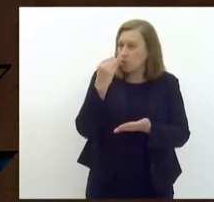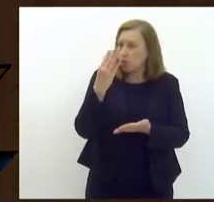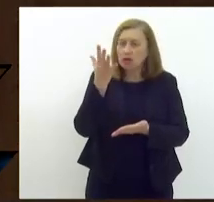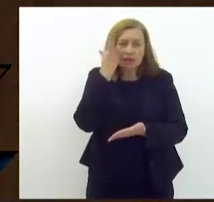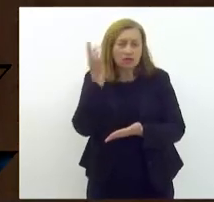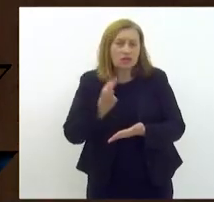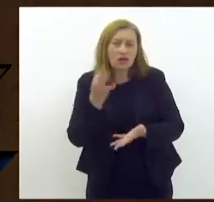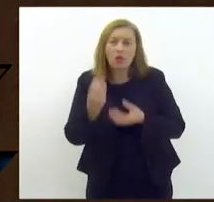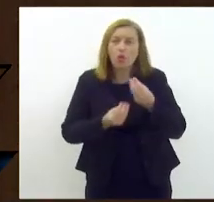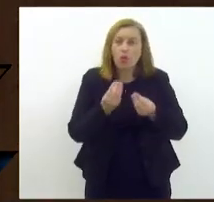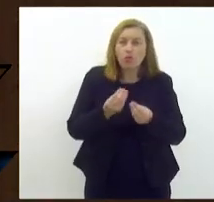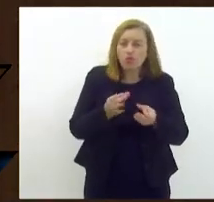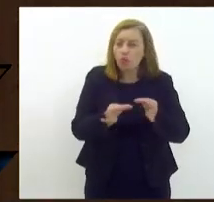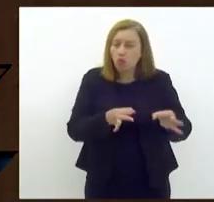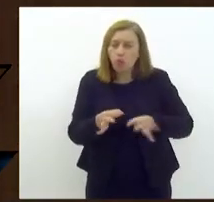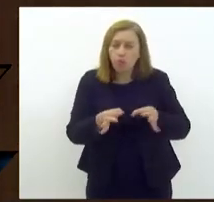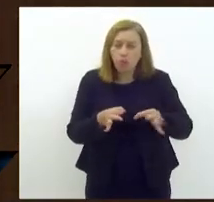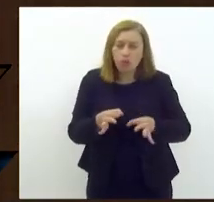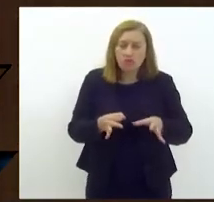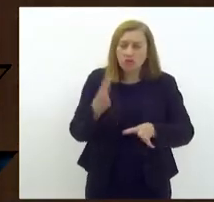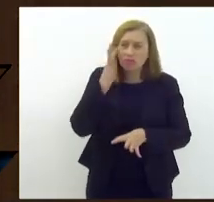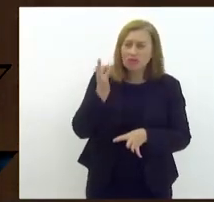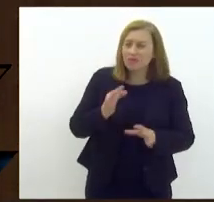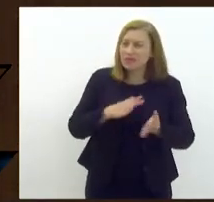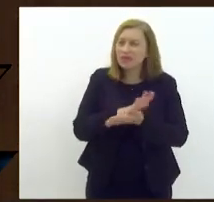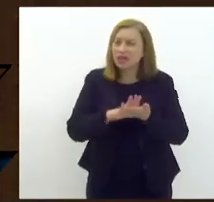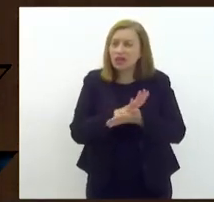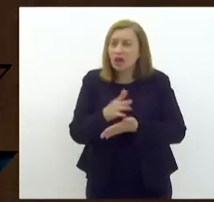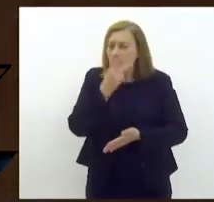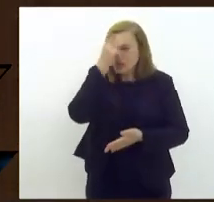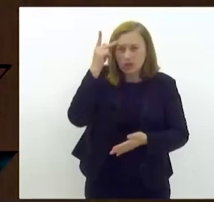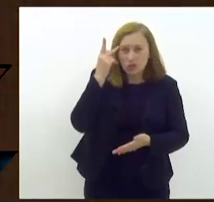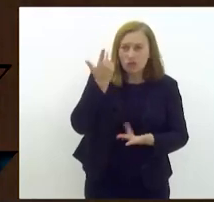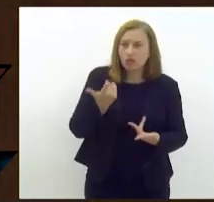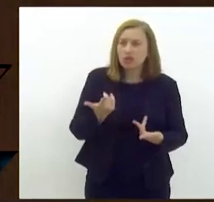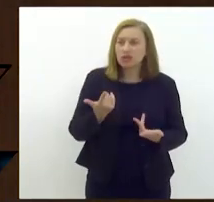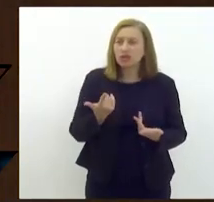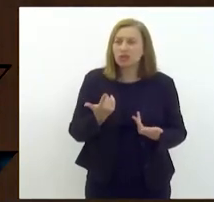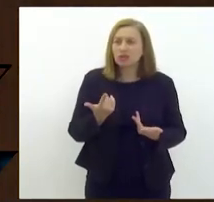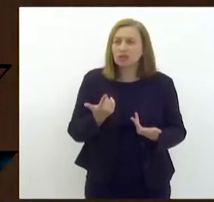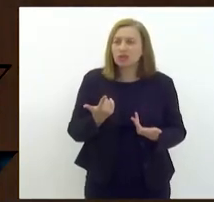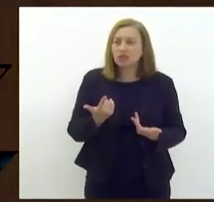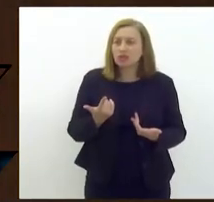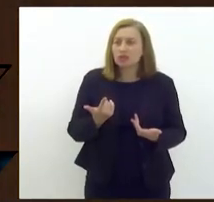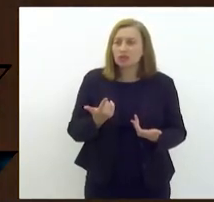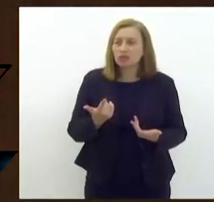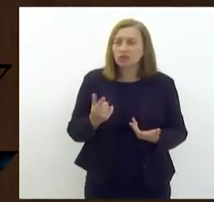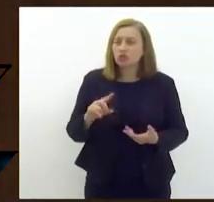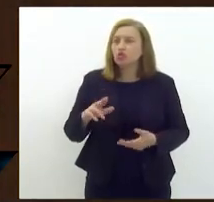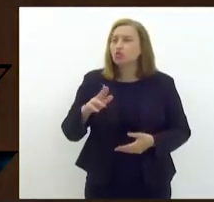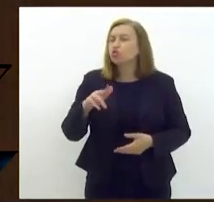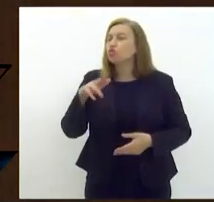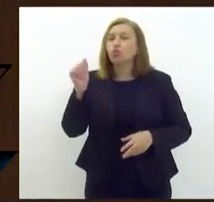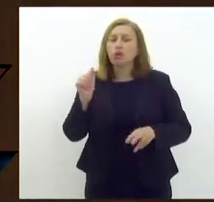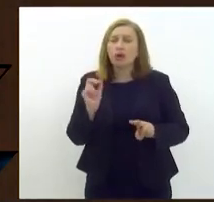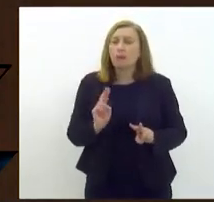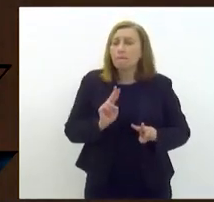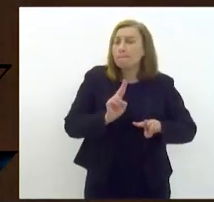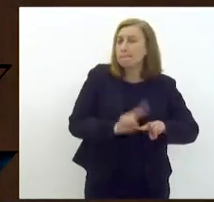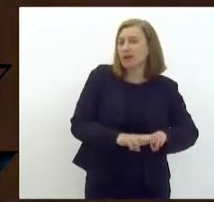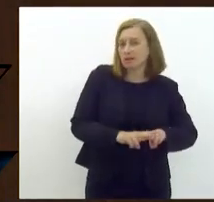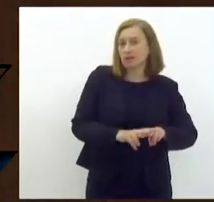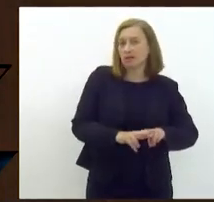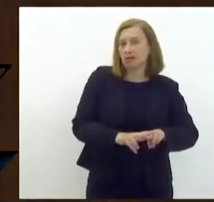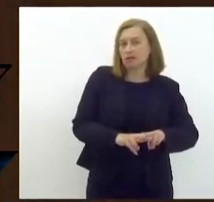foi organizado ninguém sabe da onde saiu inclusive com pessoas que se tinham passagem pela polícia assim se